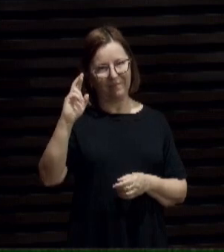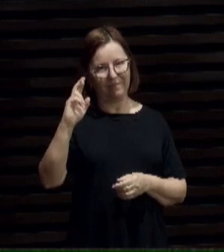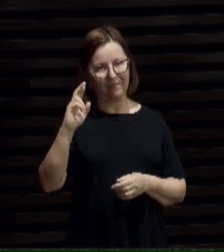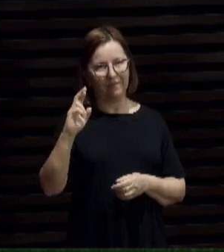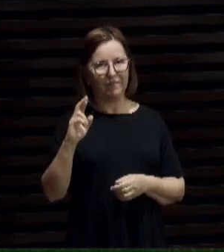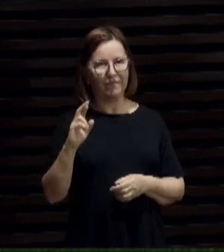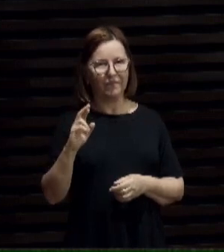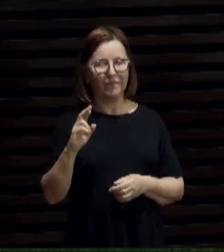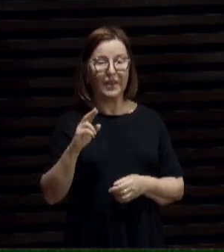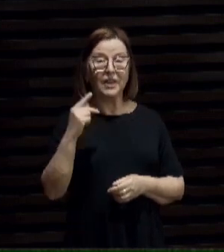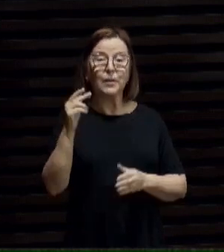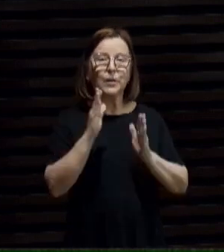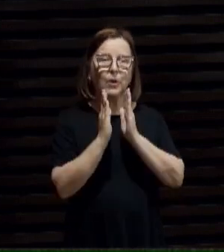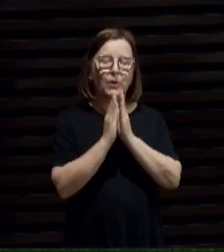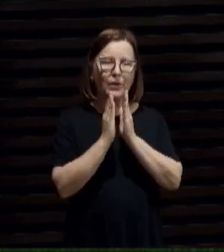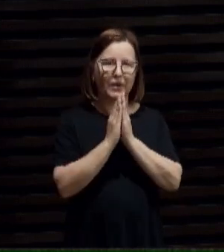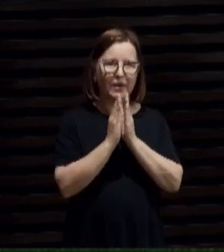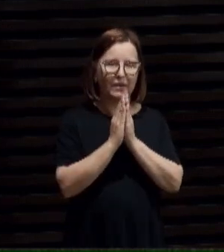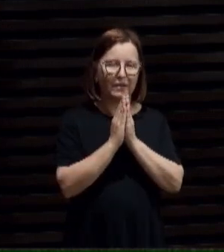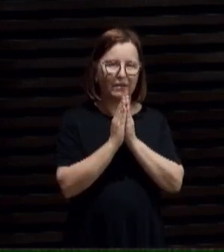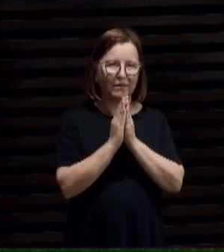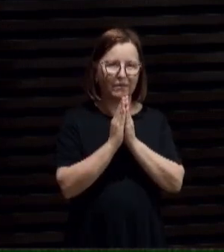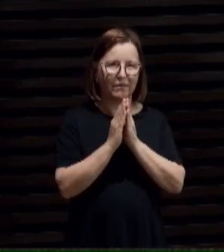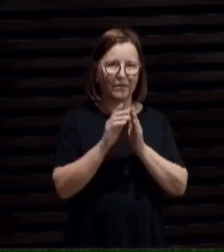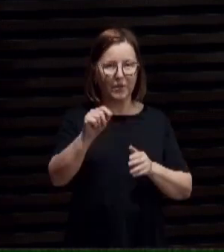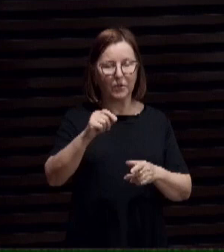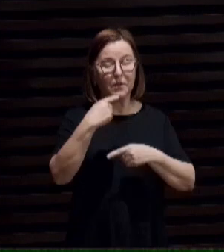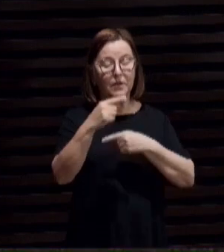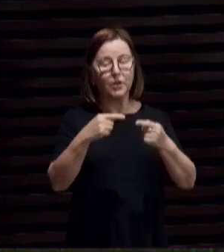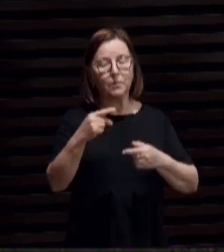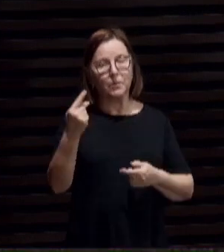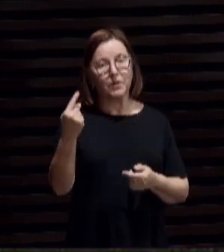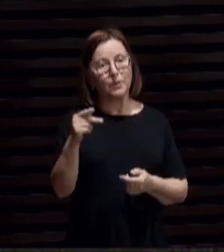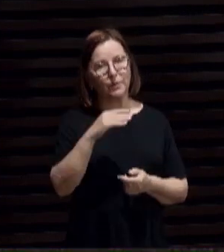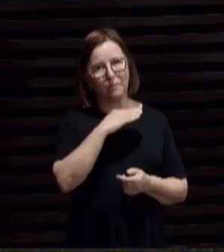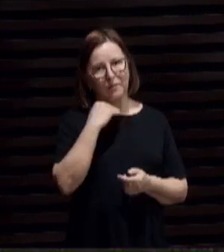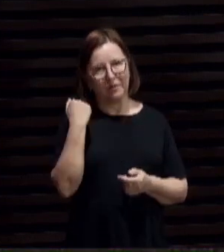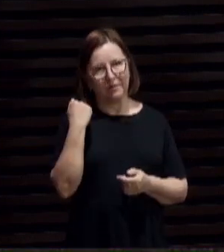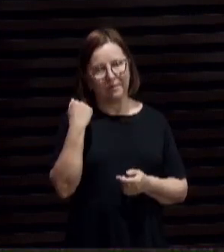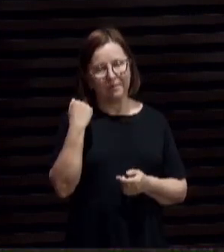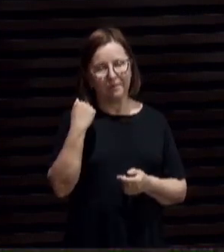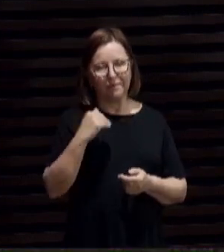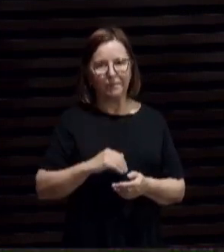a sua oração, que só foi descoberto depois da sua morte.